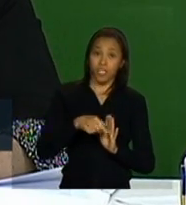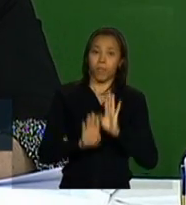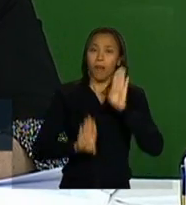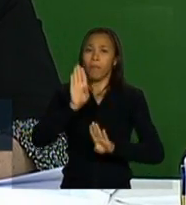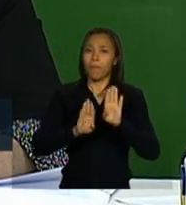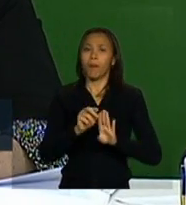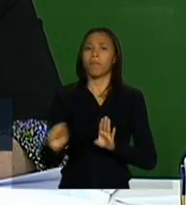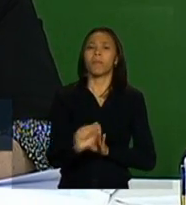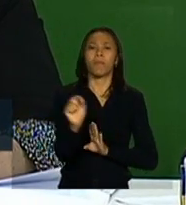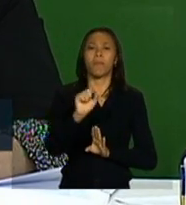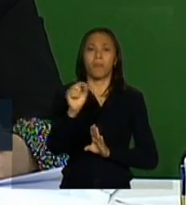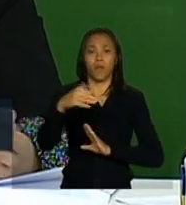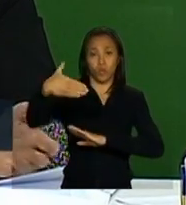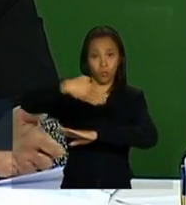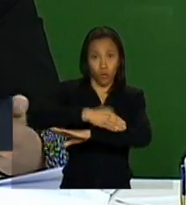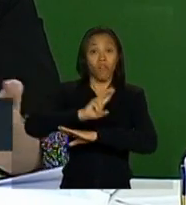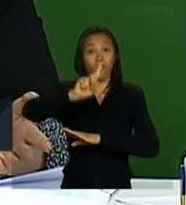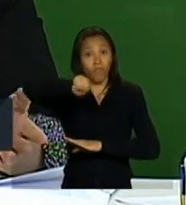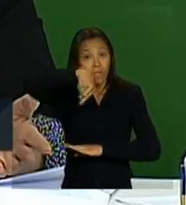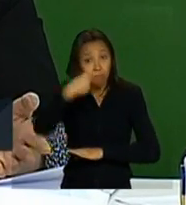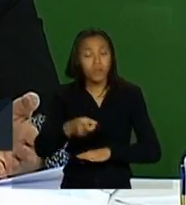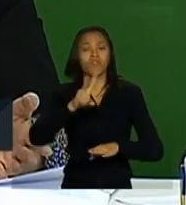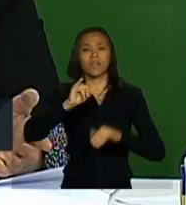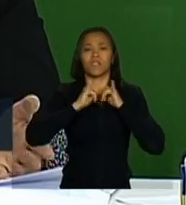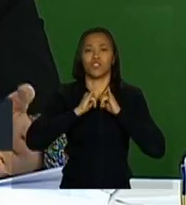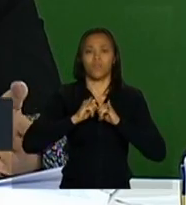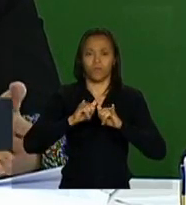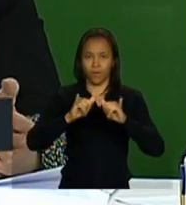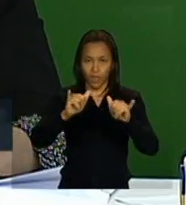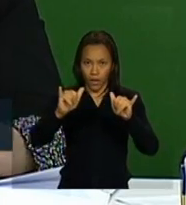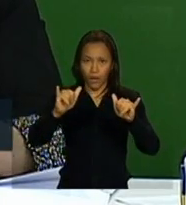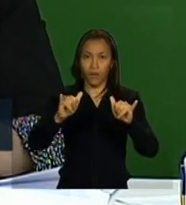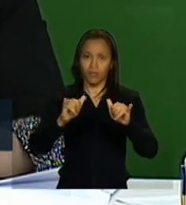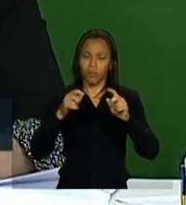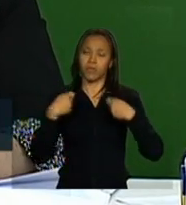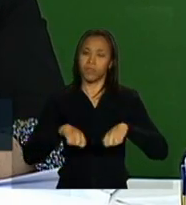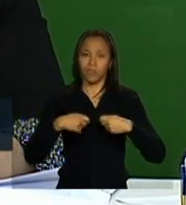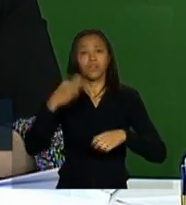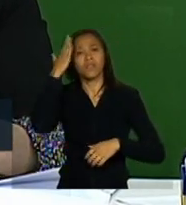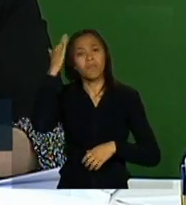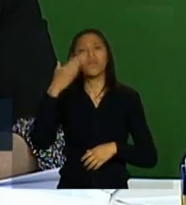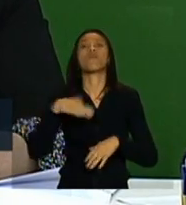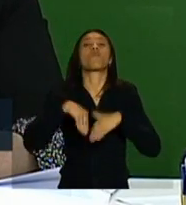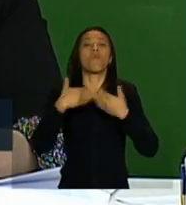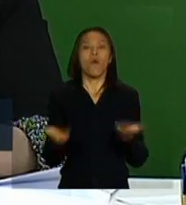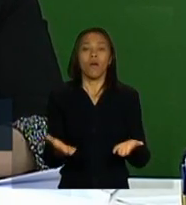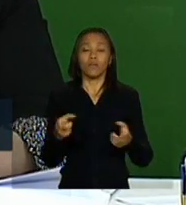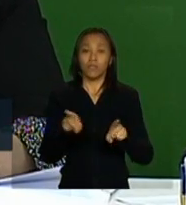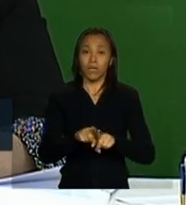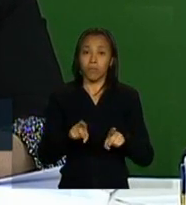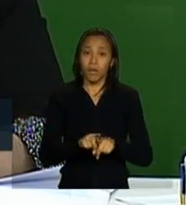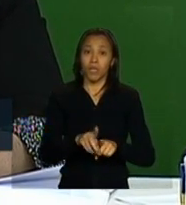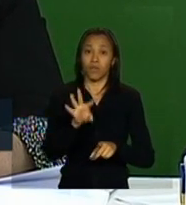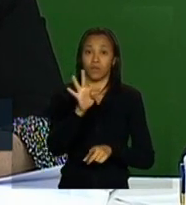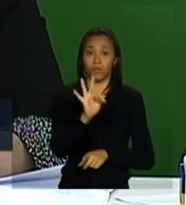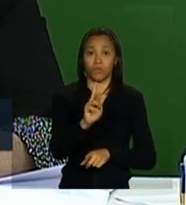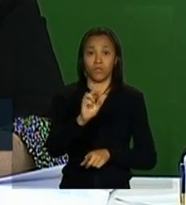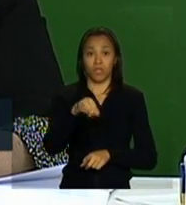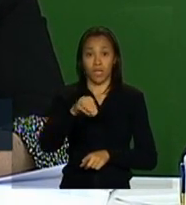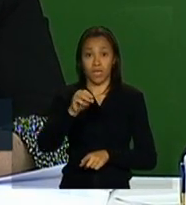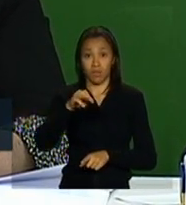a CEP e a ANTAC vão publicar, até porque terão que ser publicizados para isso, também como os terminais que vão